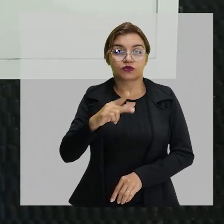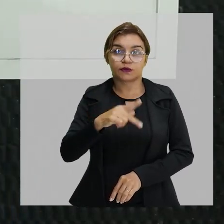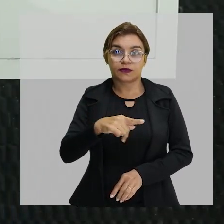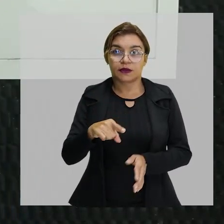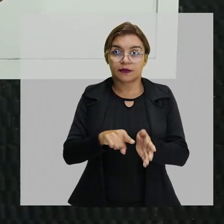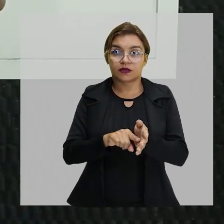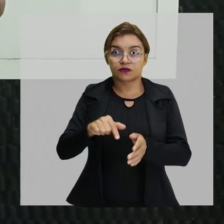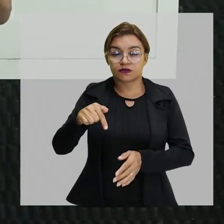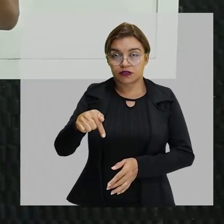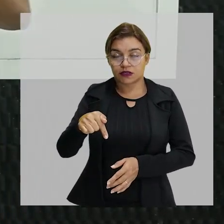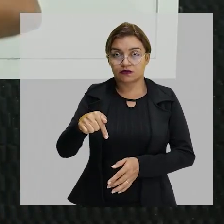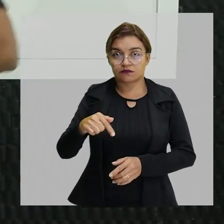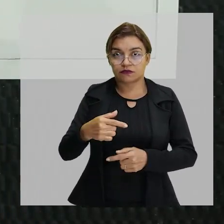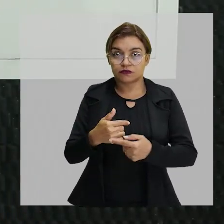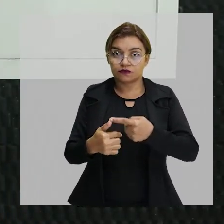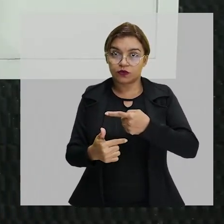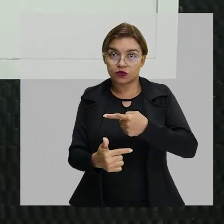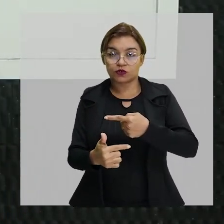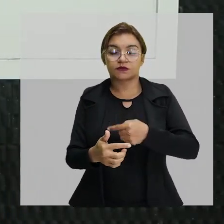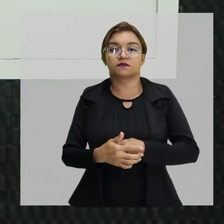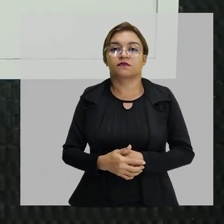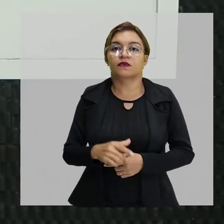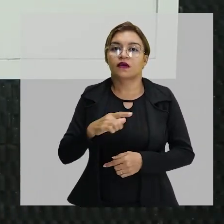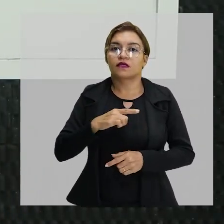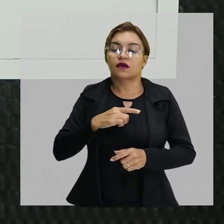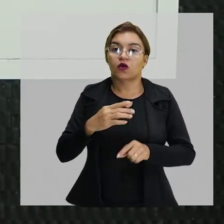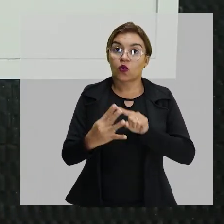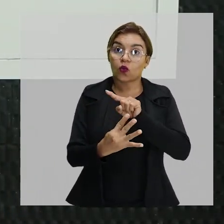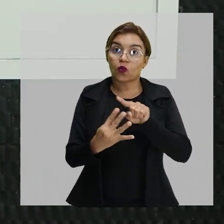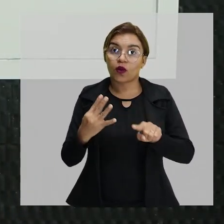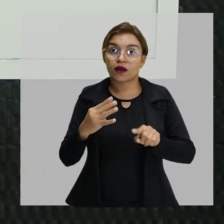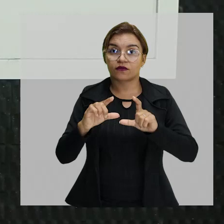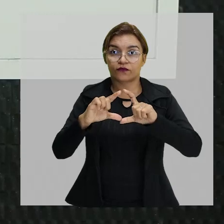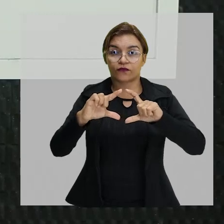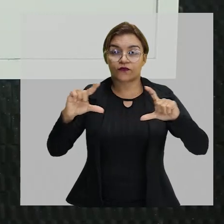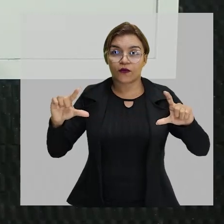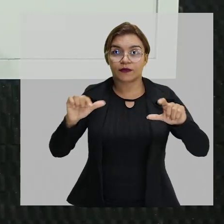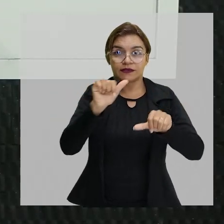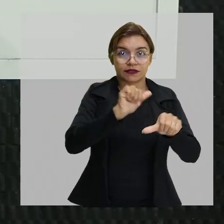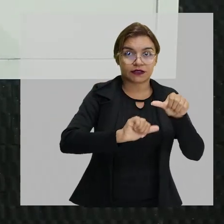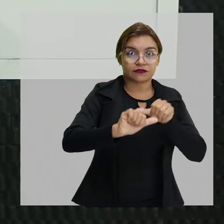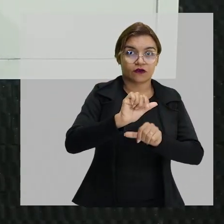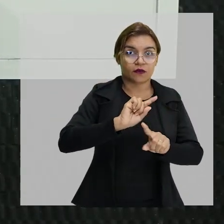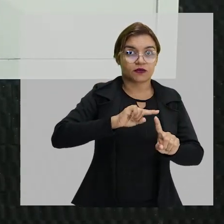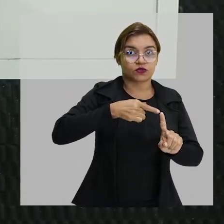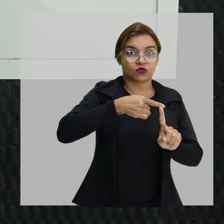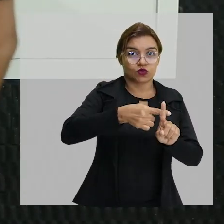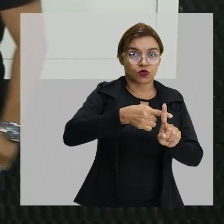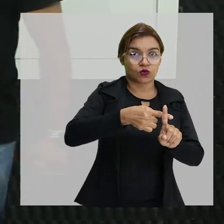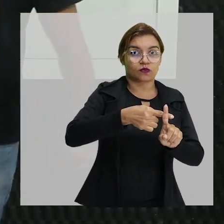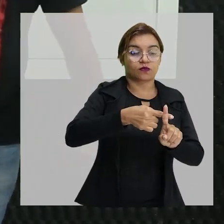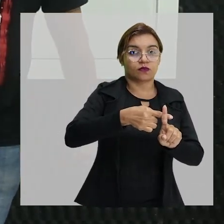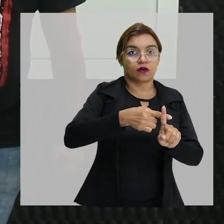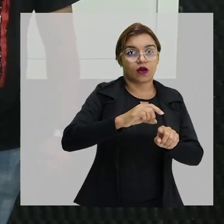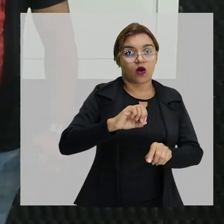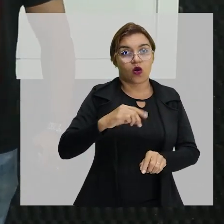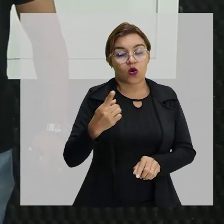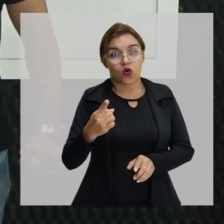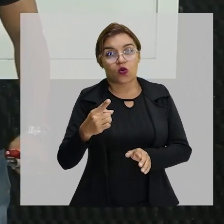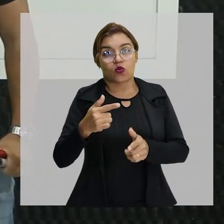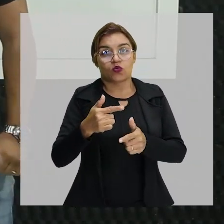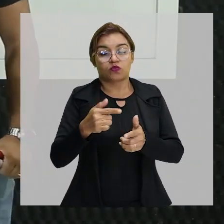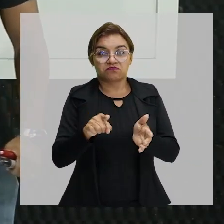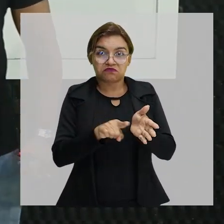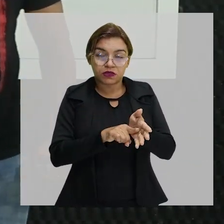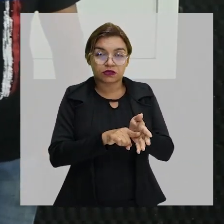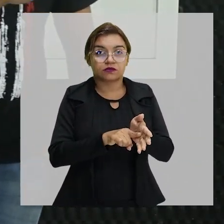essas quatro fórmulas aí que transformam, né, uma soma ou uma diferença de seno e